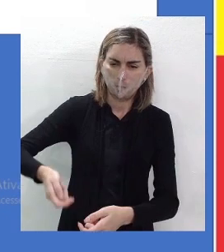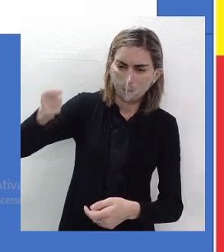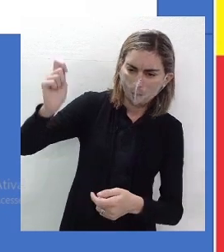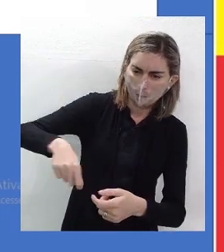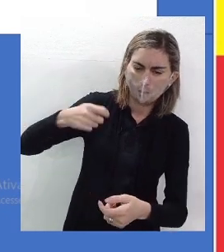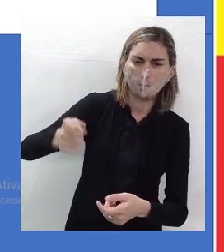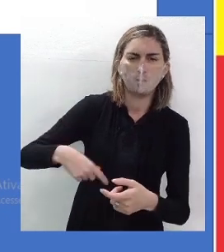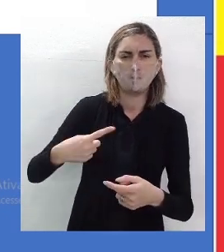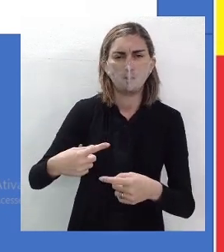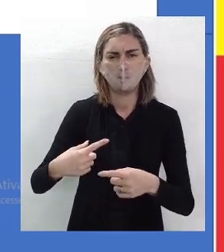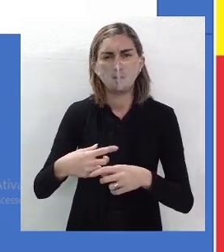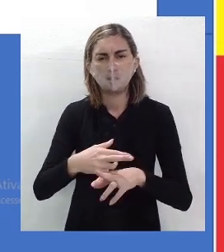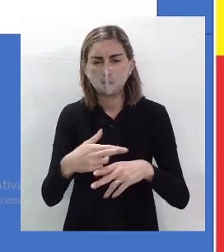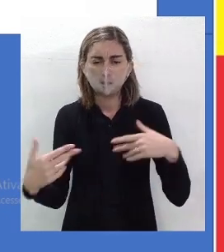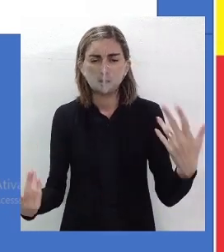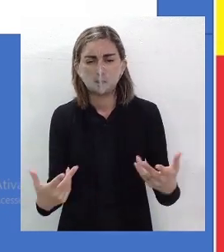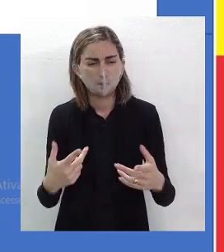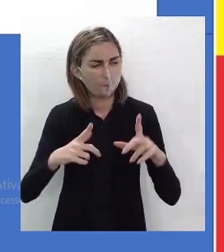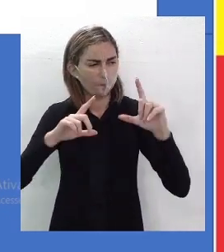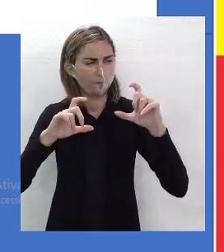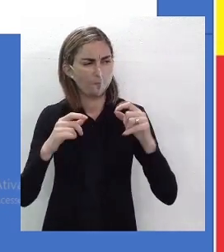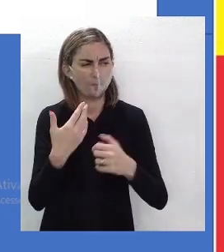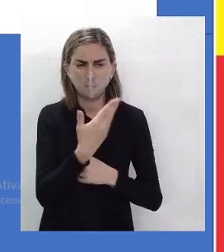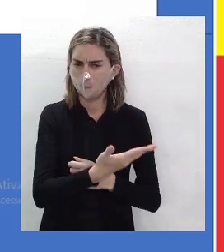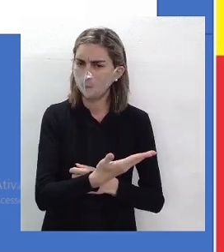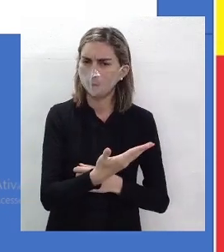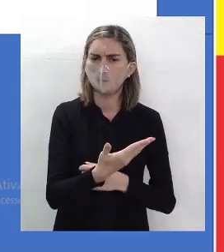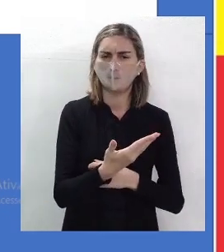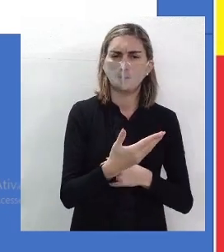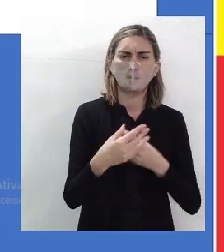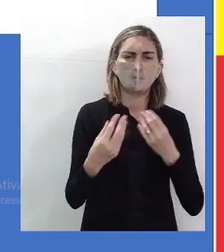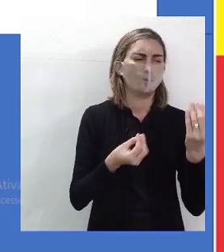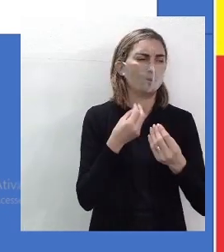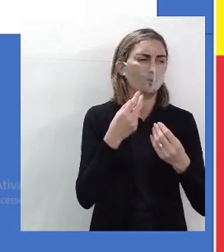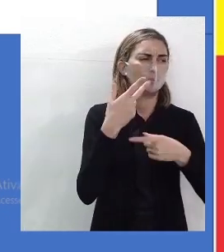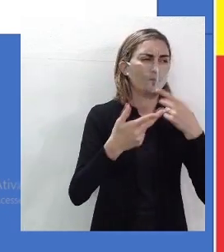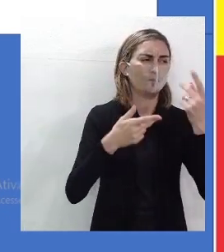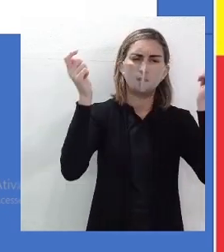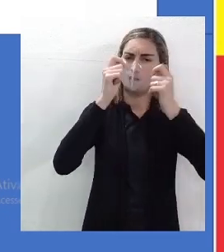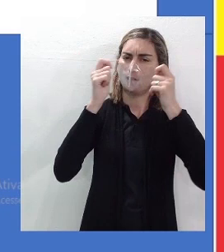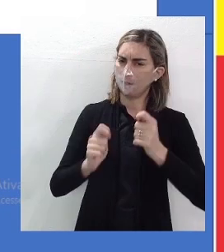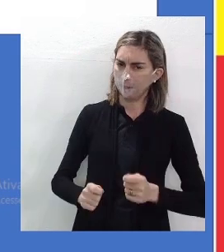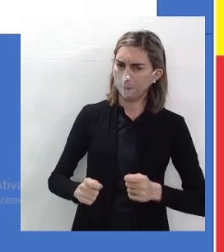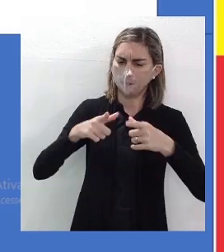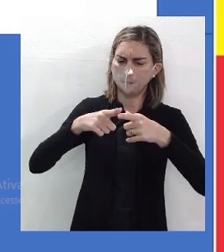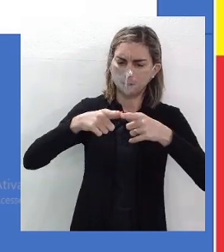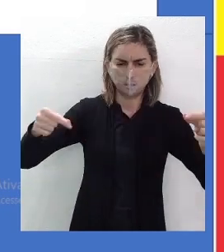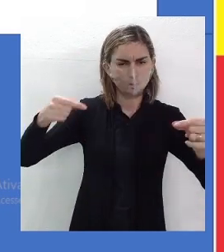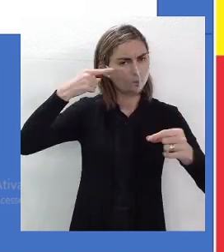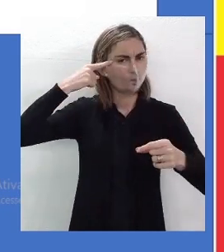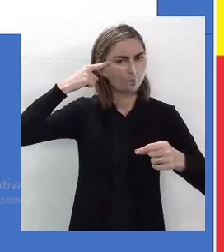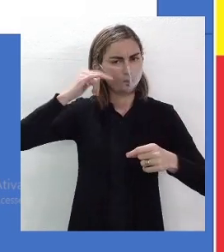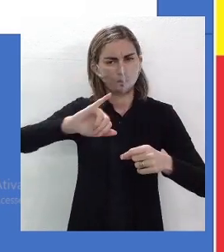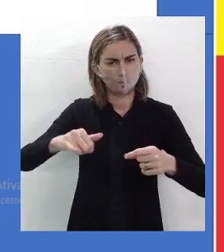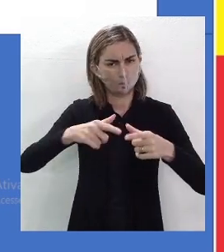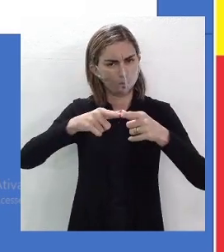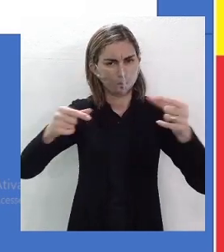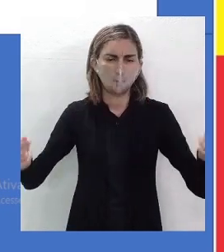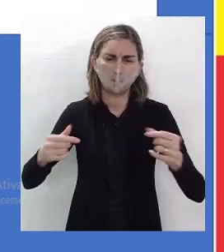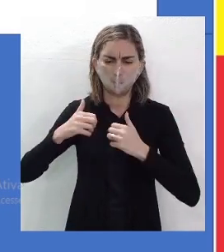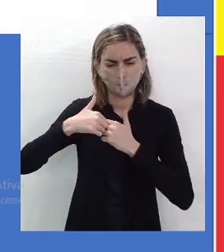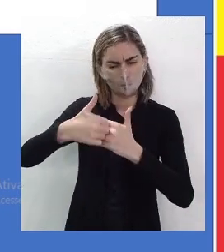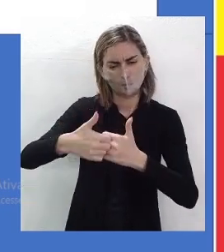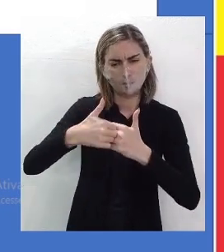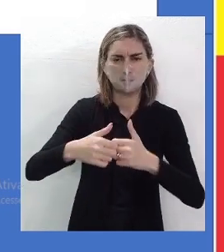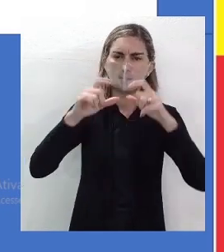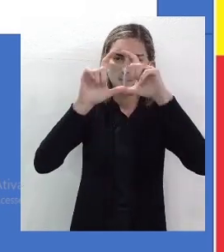pendurado. Então, a imagem, assim como ele falou da arte japonesa, acompanha